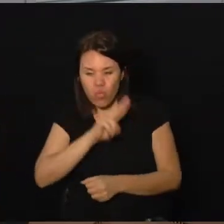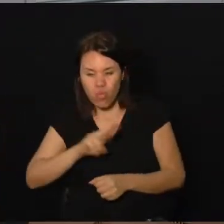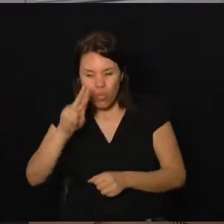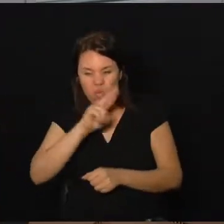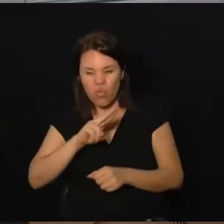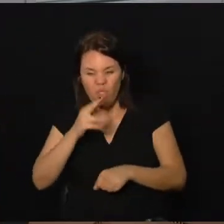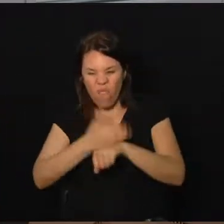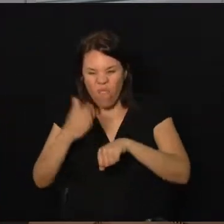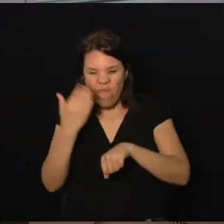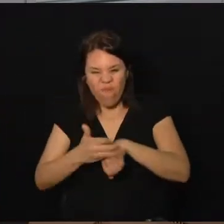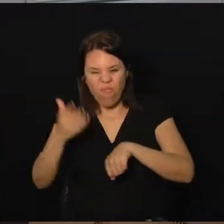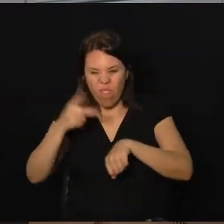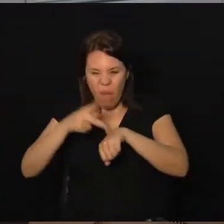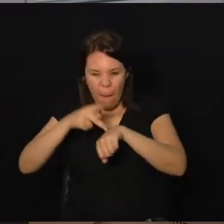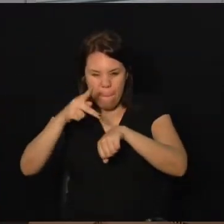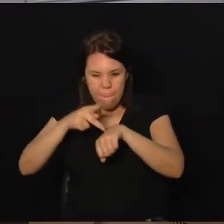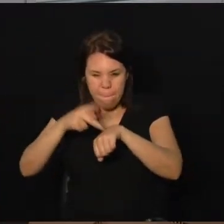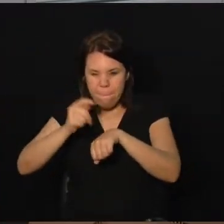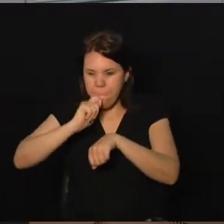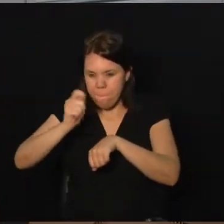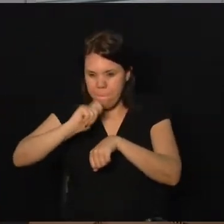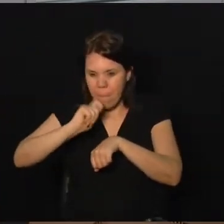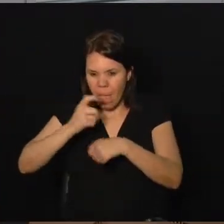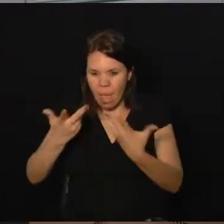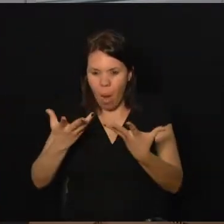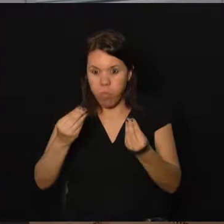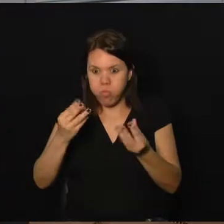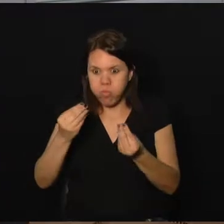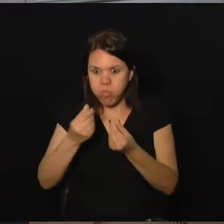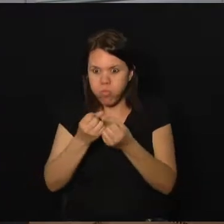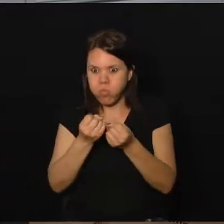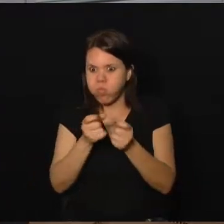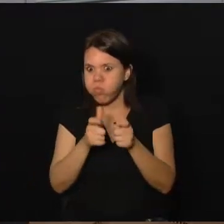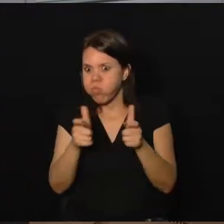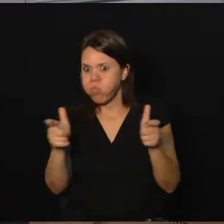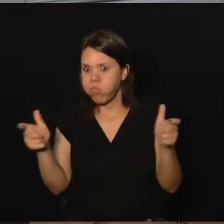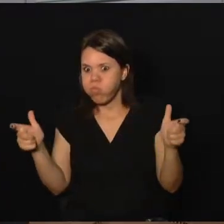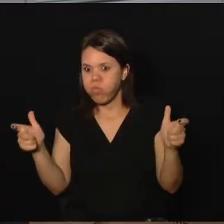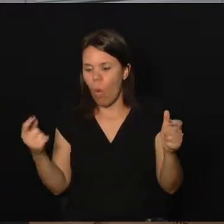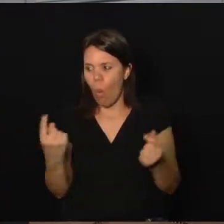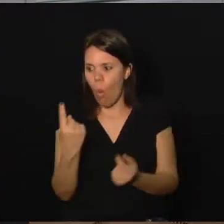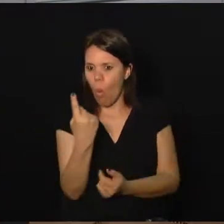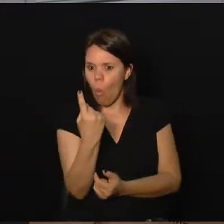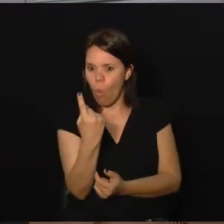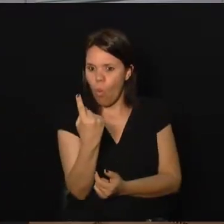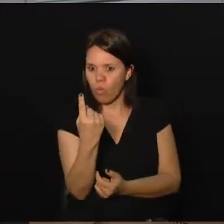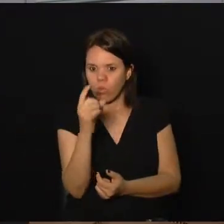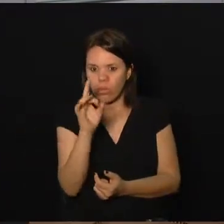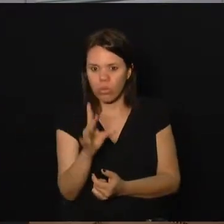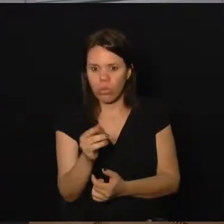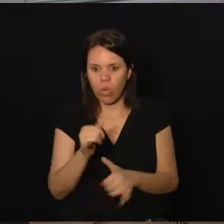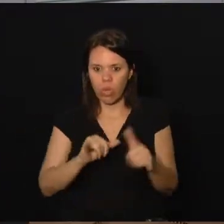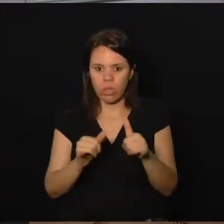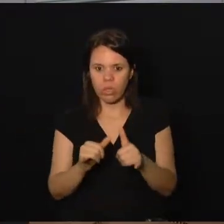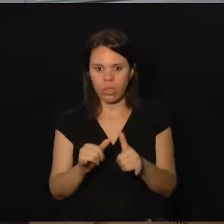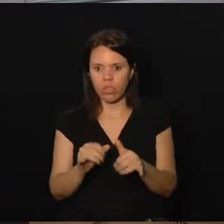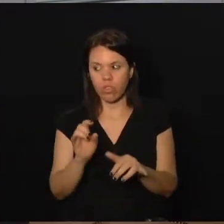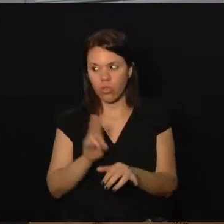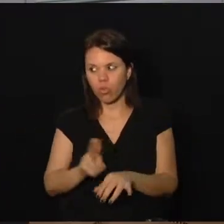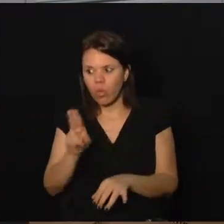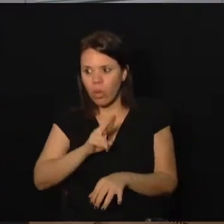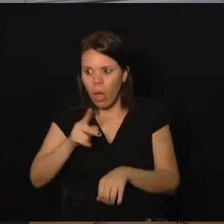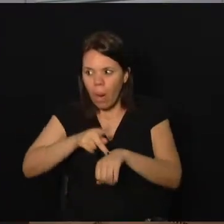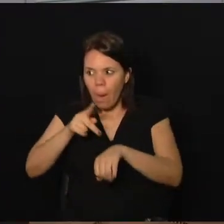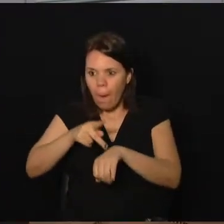mundial. É muita gente. Então, quando eu penso em um dependente químico, e aqui essa estatística é somente de usuários de